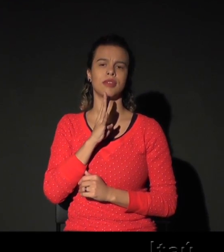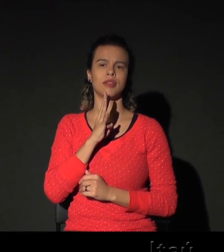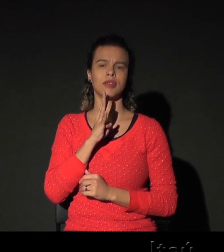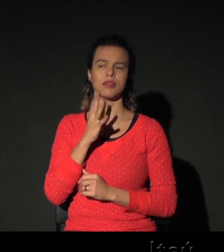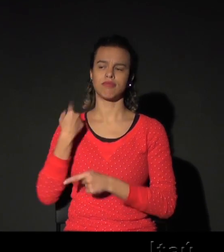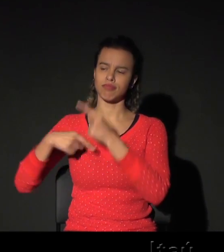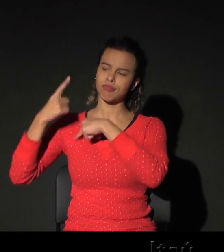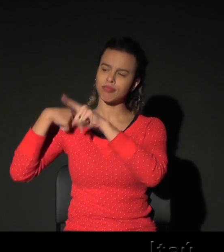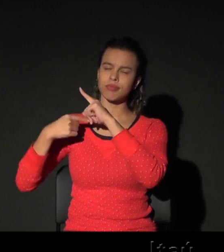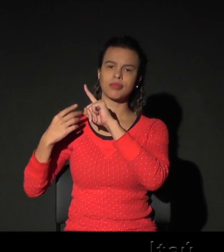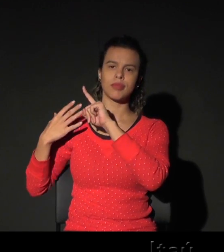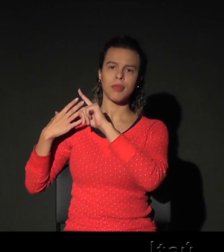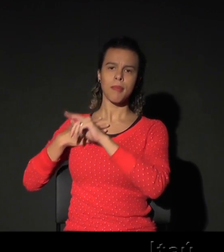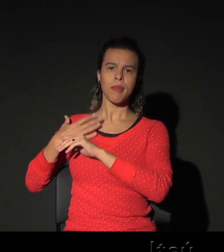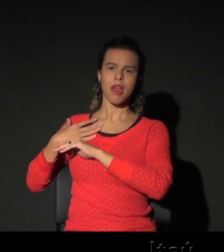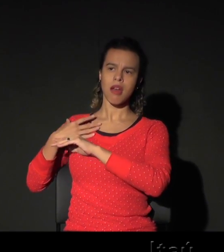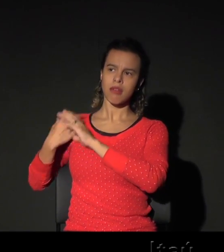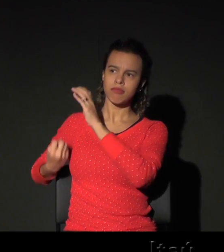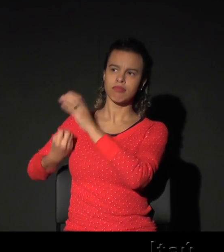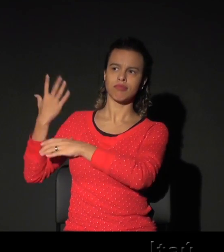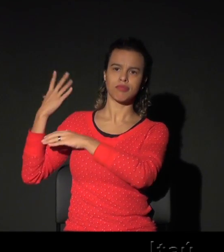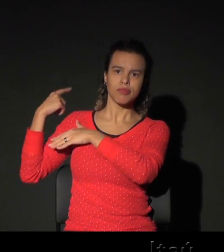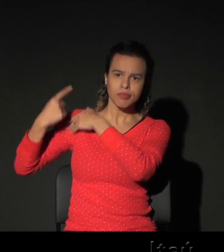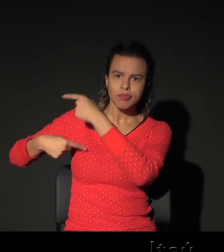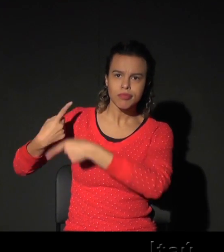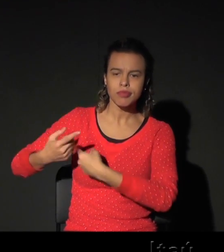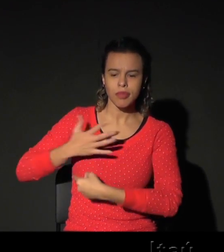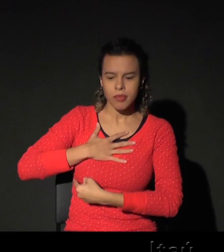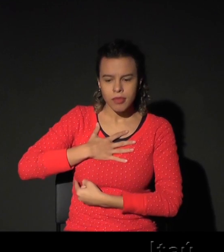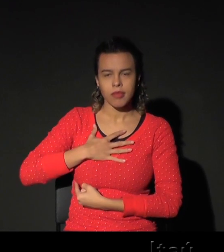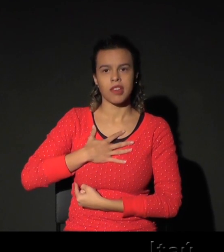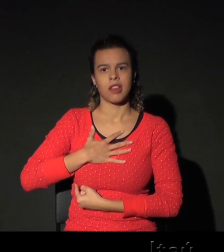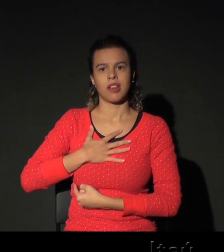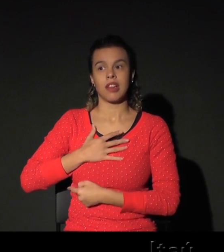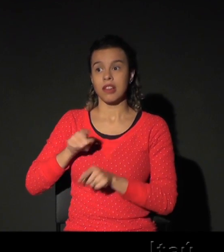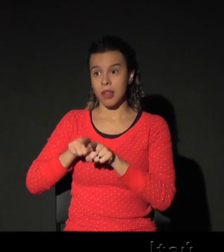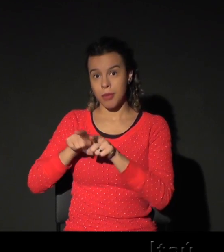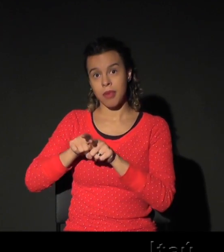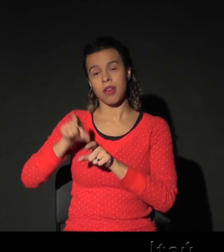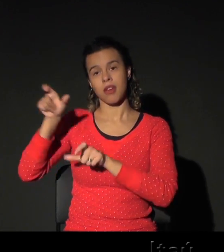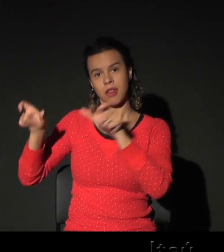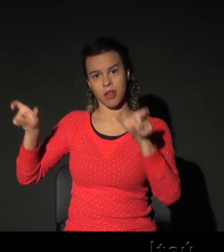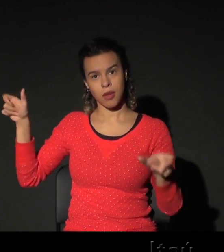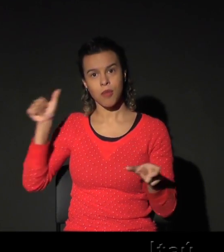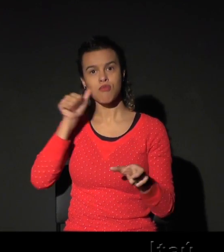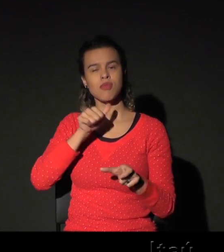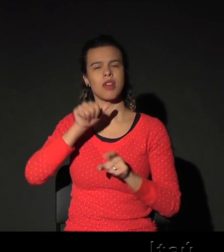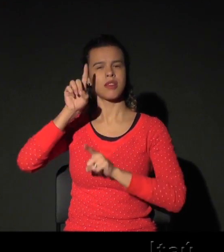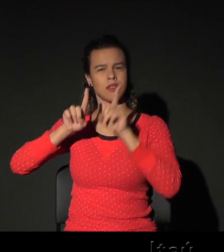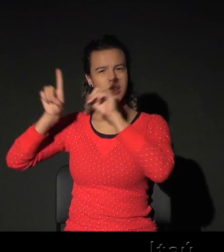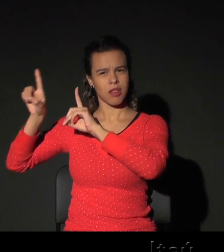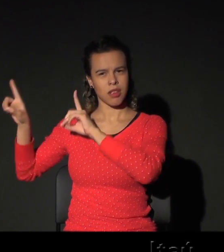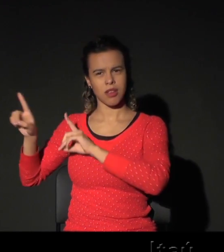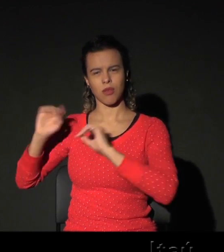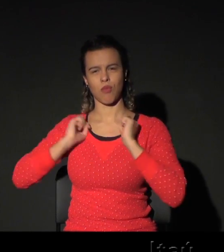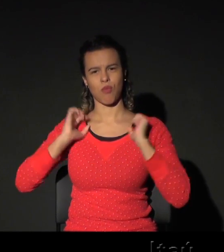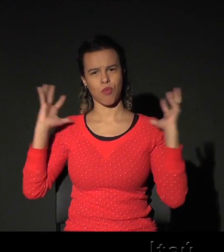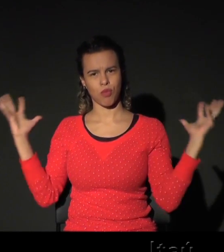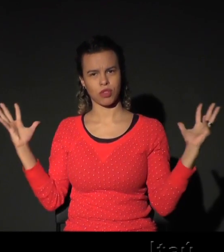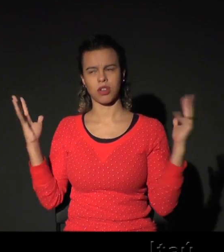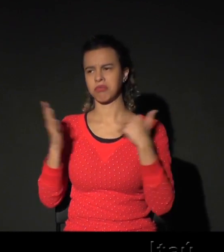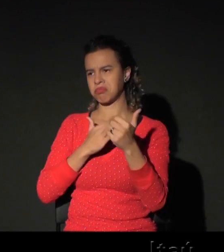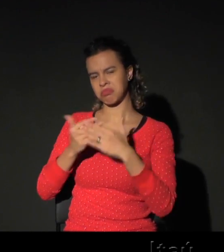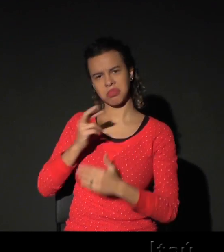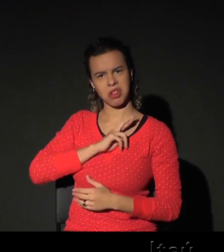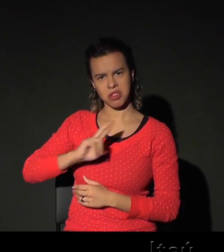a minha ancestralidade conhecer a história das mulheres as orixás das deusas das divindades Independente se você